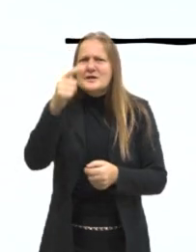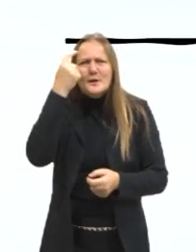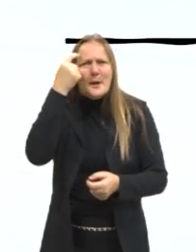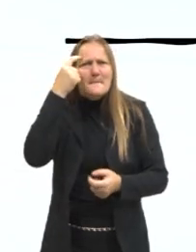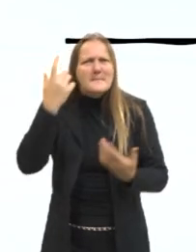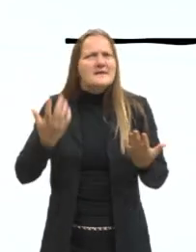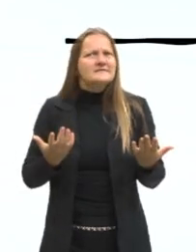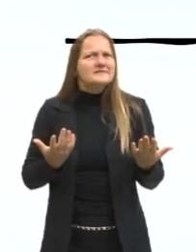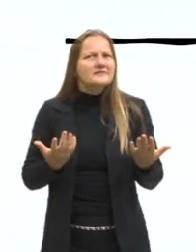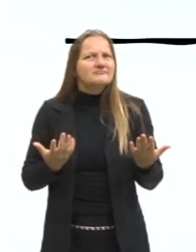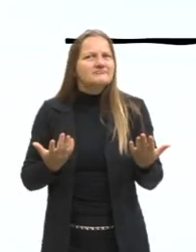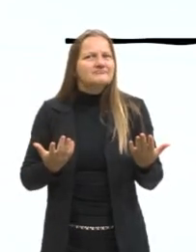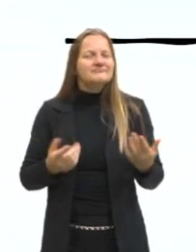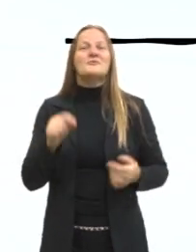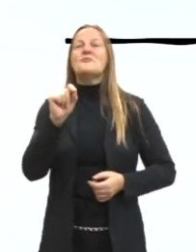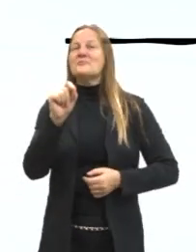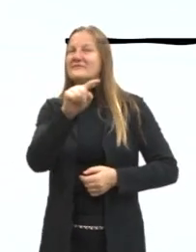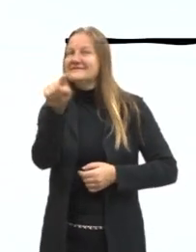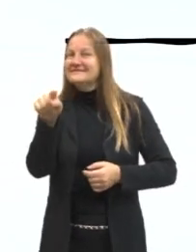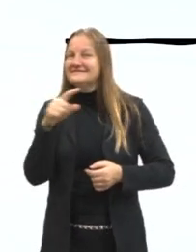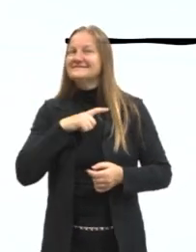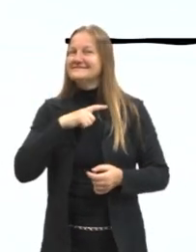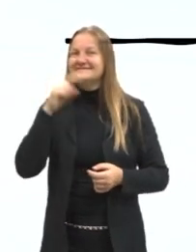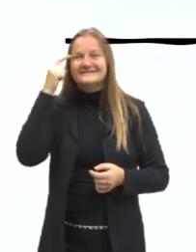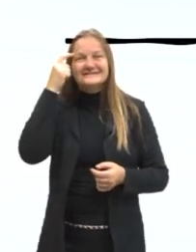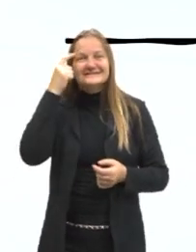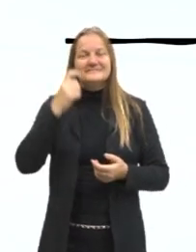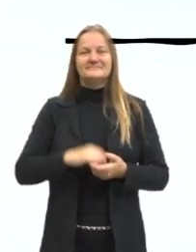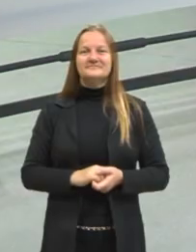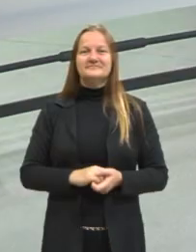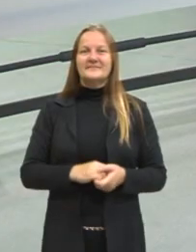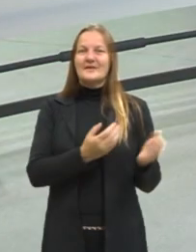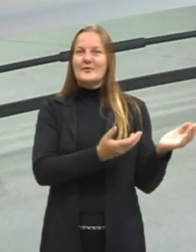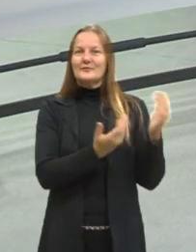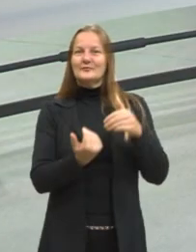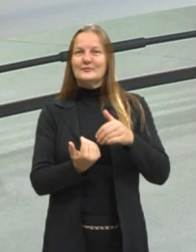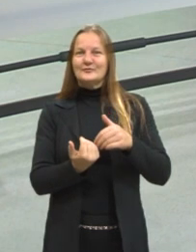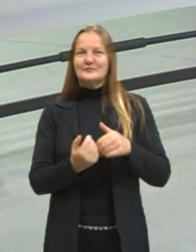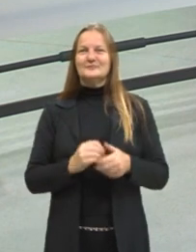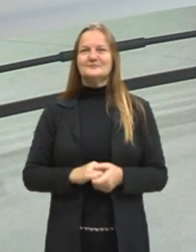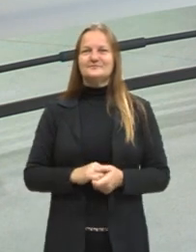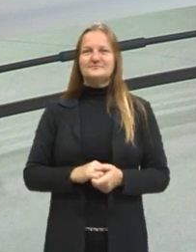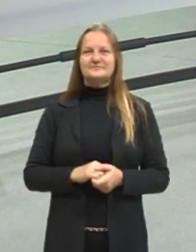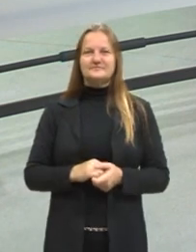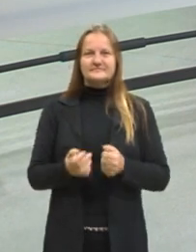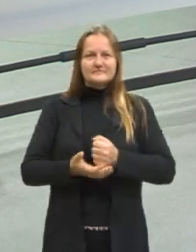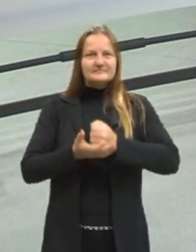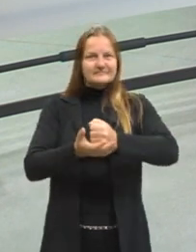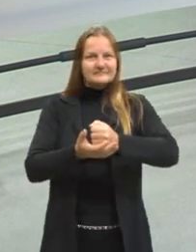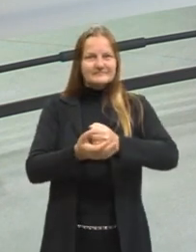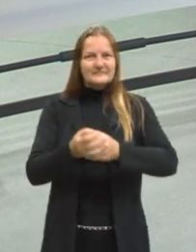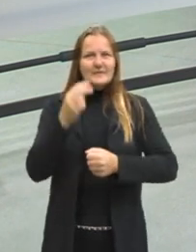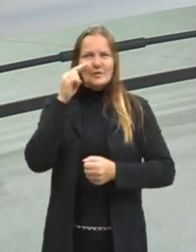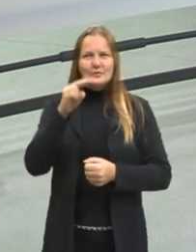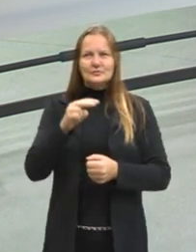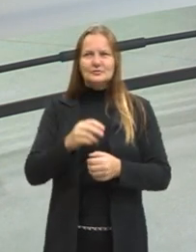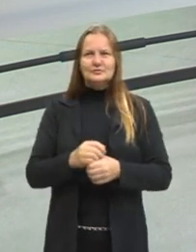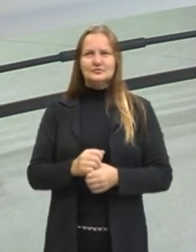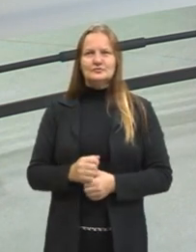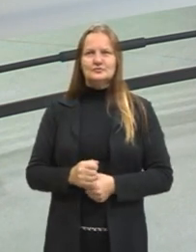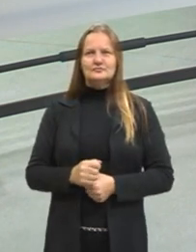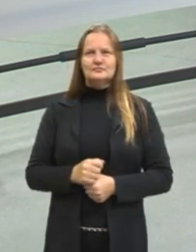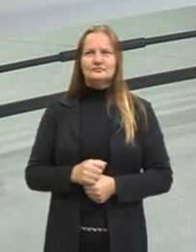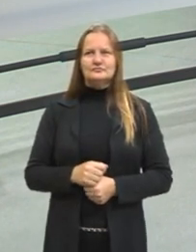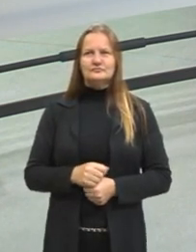tem na cabeça o que será que você tem na cabeça gente eu trouxe um auxílio aqui para a gente ver o que que nós